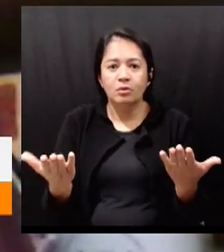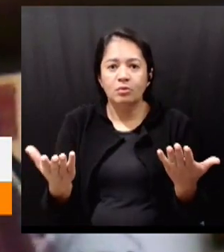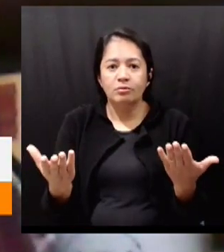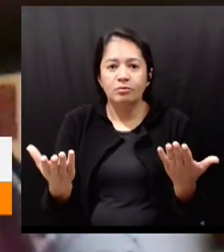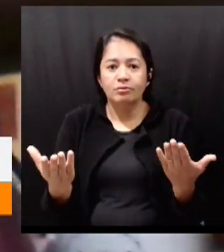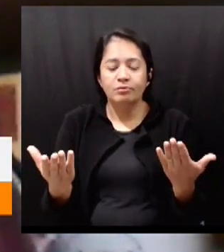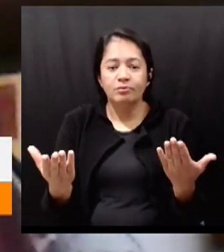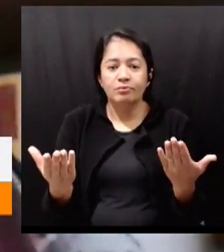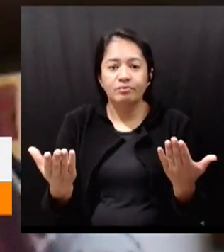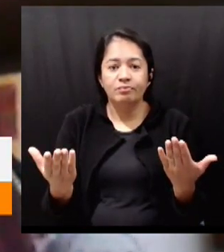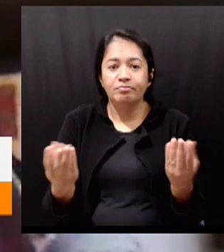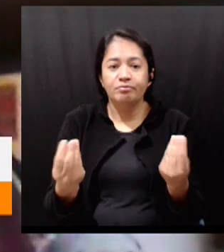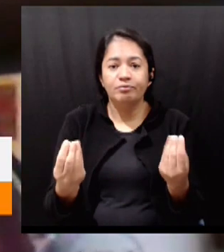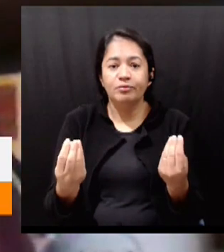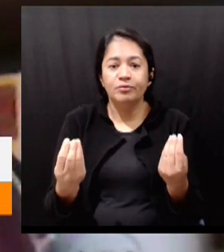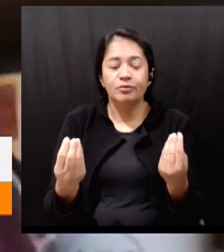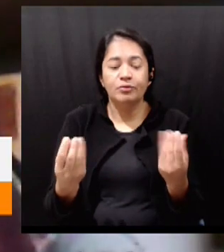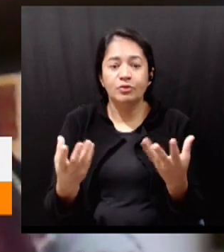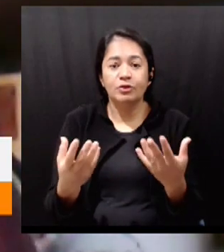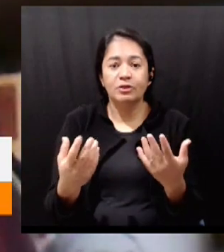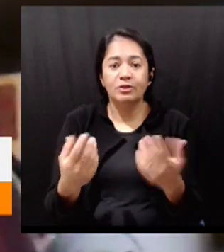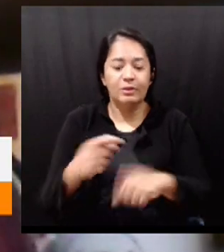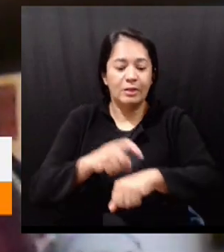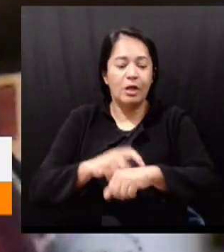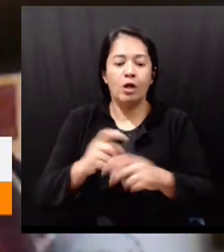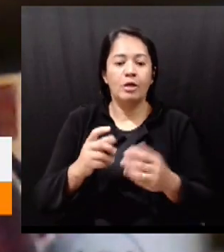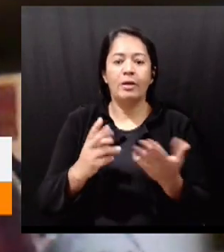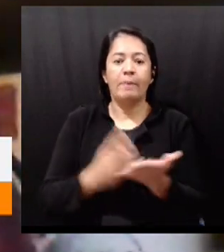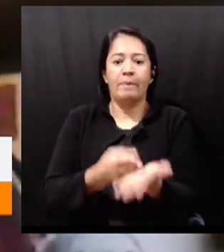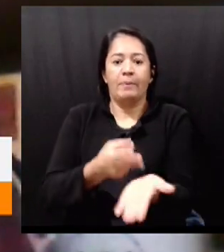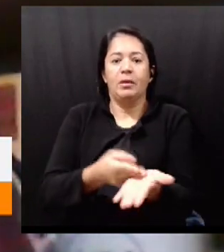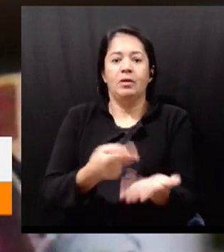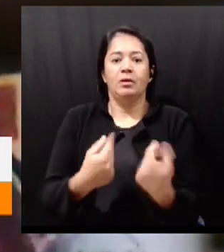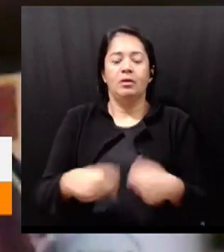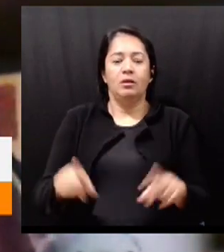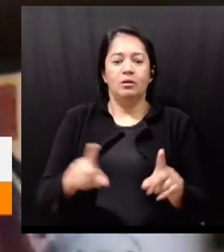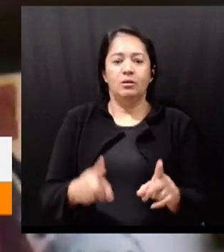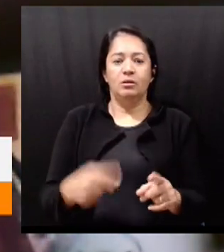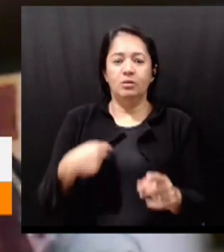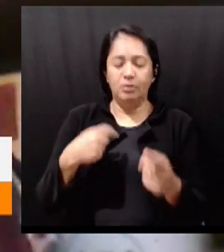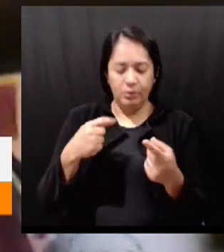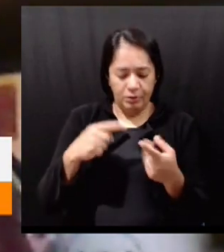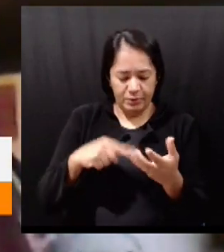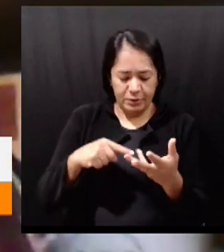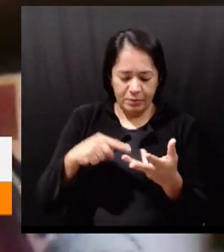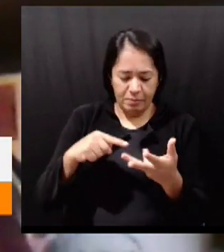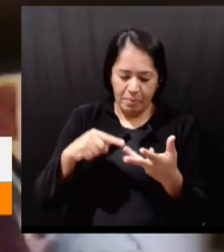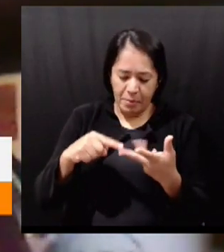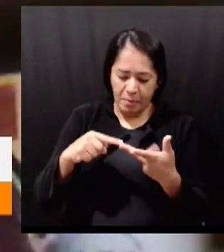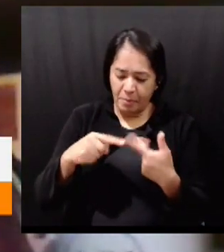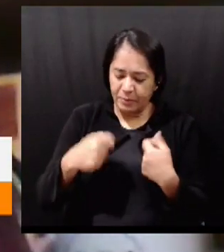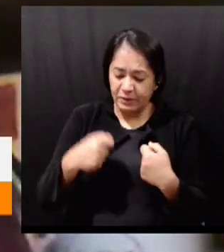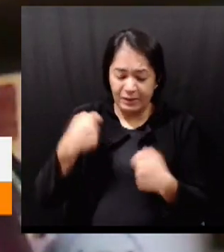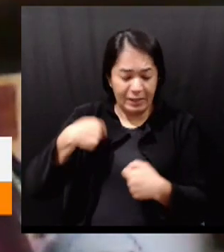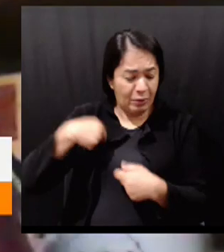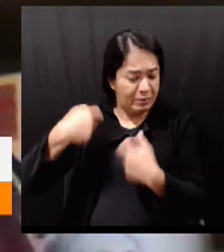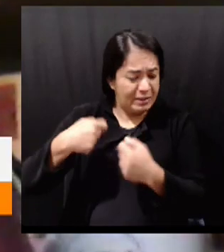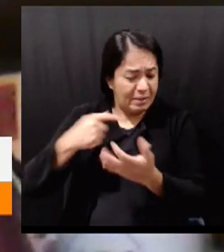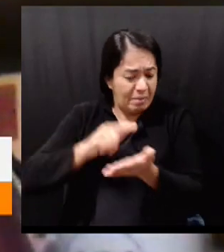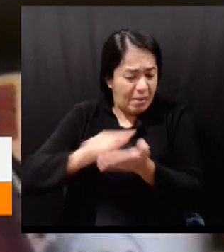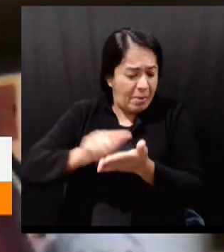em tudo no mesmo tempo, né? Ah, eu preciso fazer isso, eu tenho que fazer isso, eu tenho que deixar a casa limpa, eu tenho que,